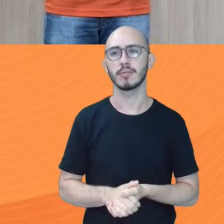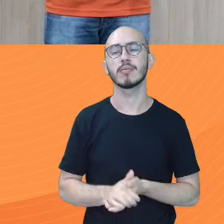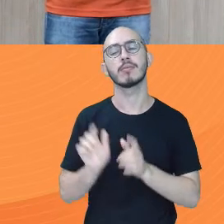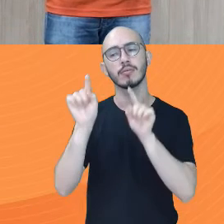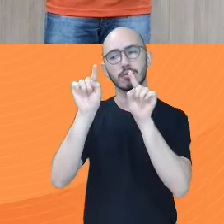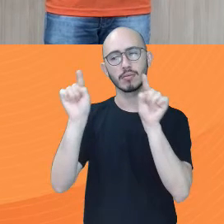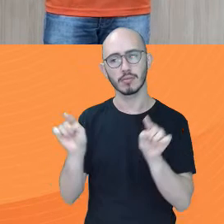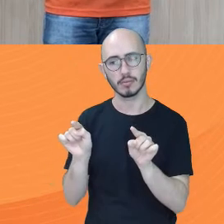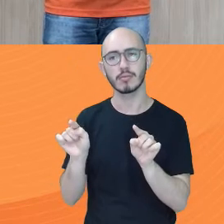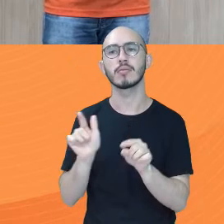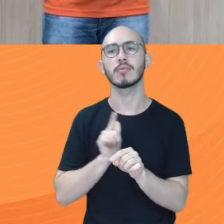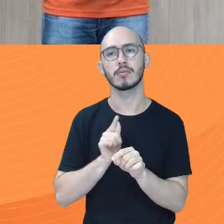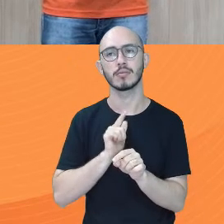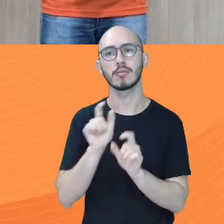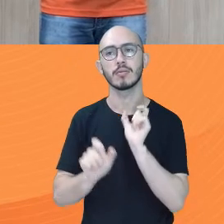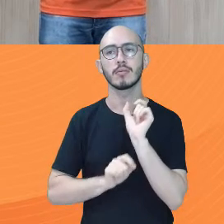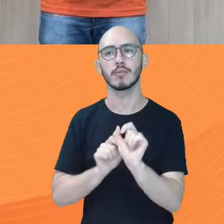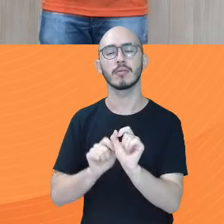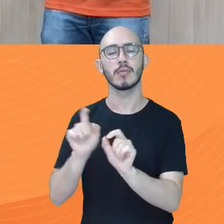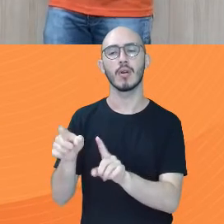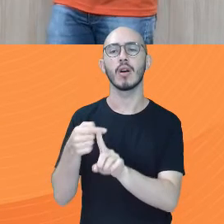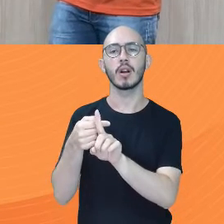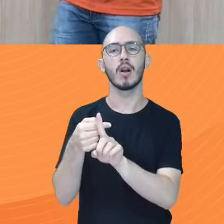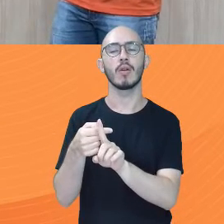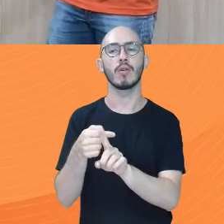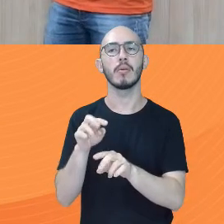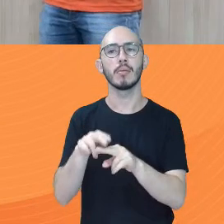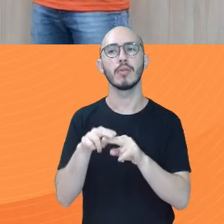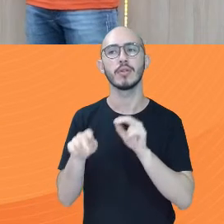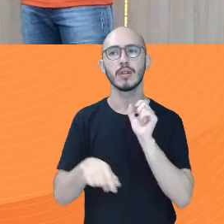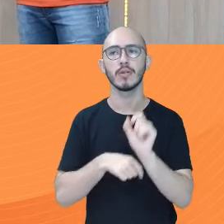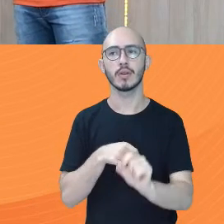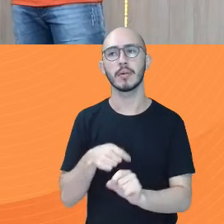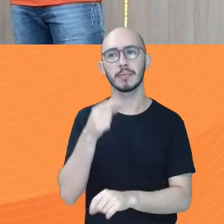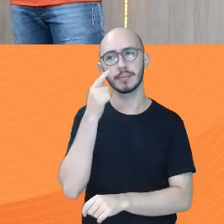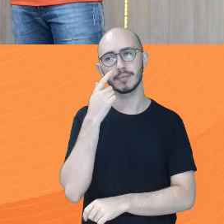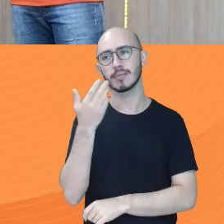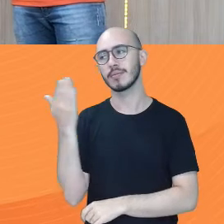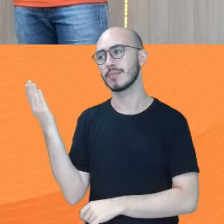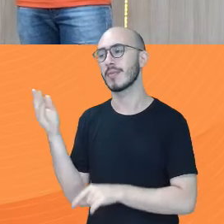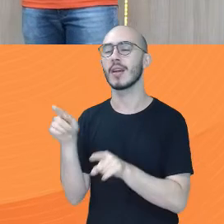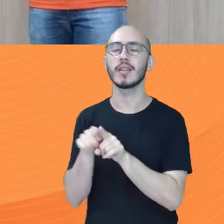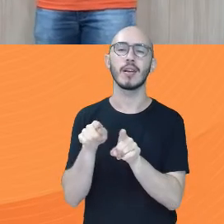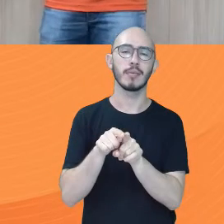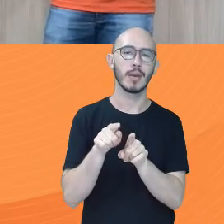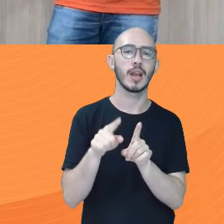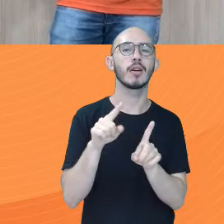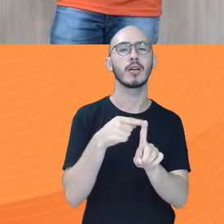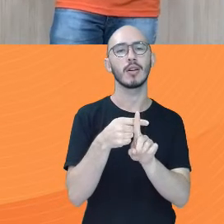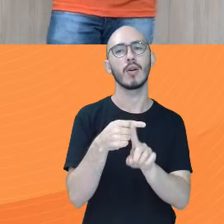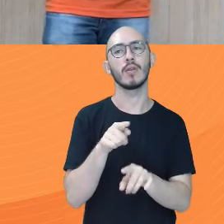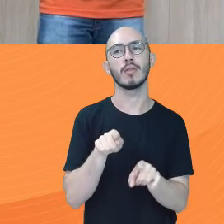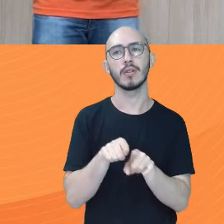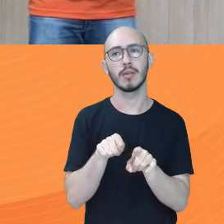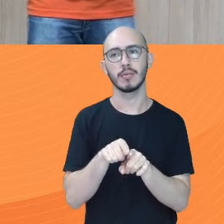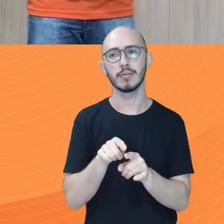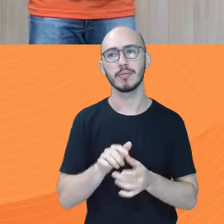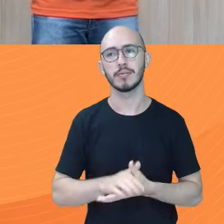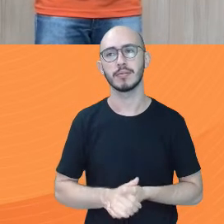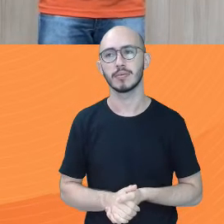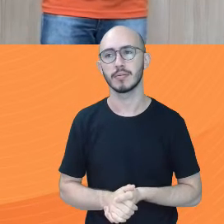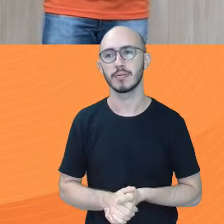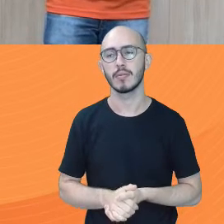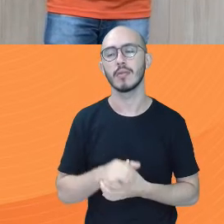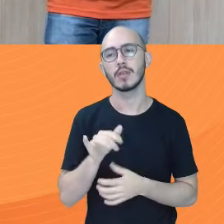entre parênteses em forma de uma soma, por quê? Porque aqui está também uma soma, certo? Então, quando a gente tem